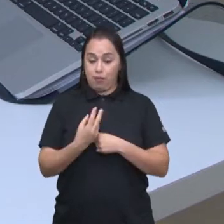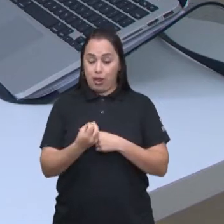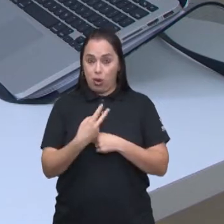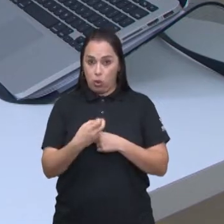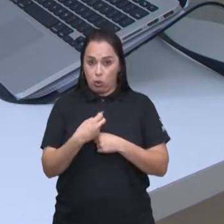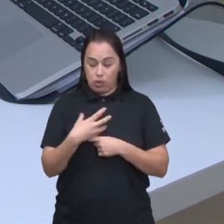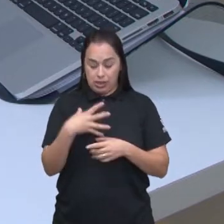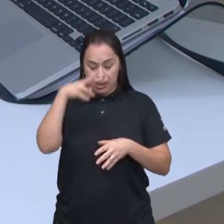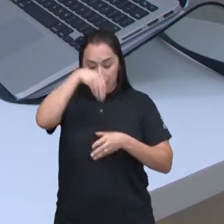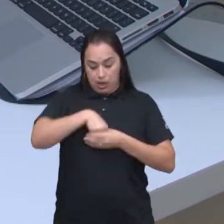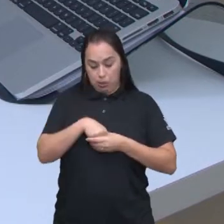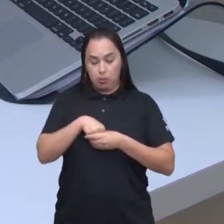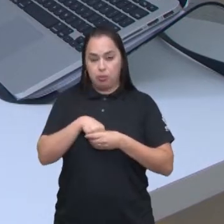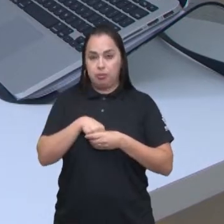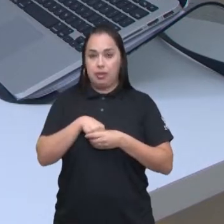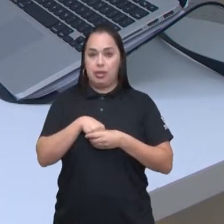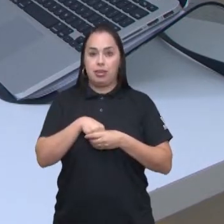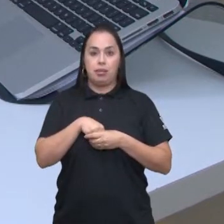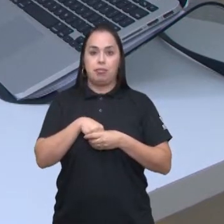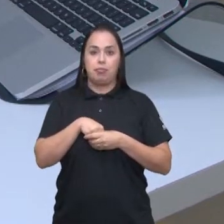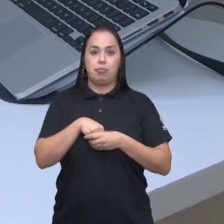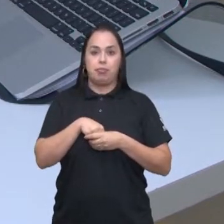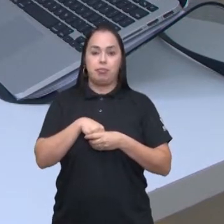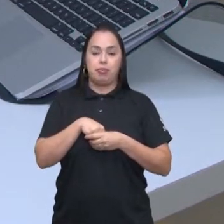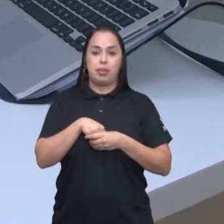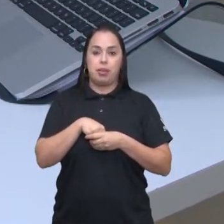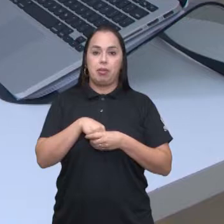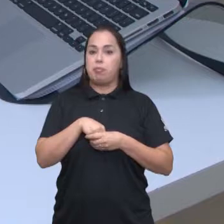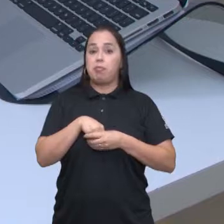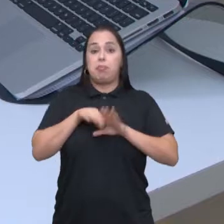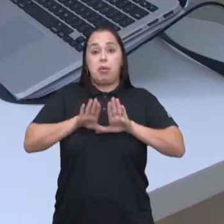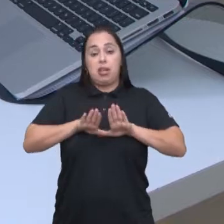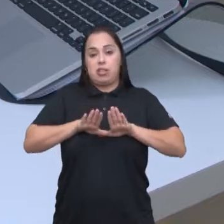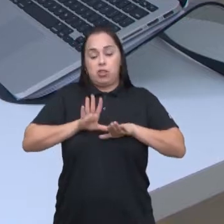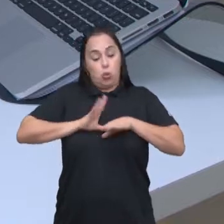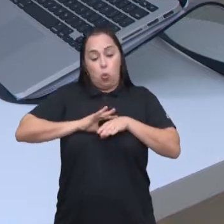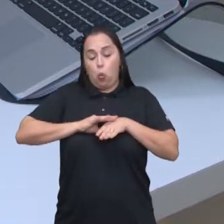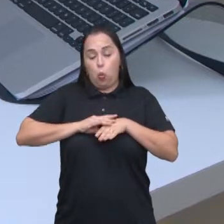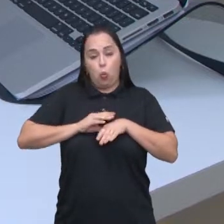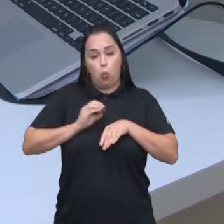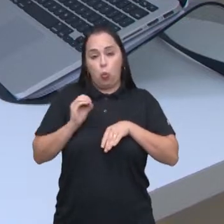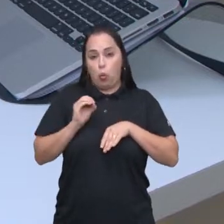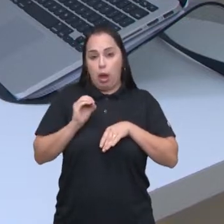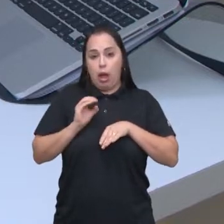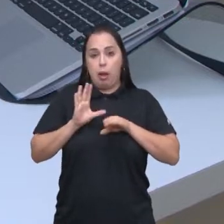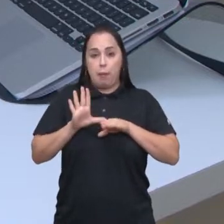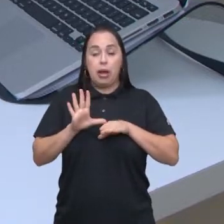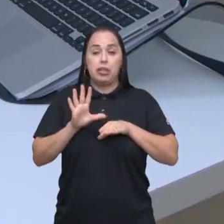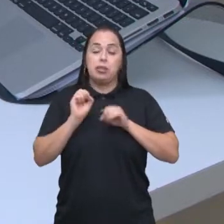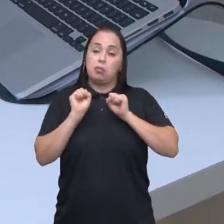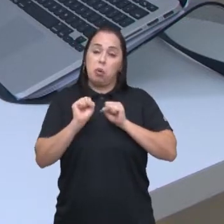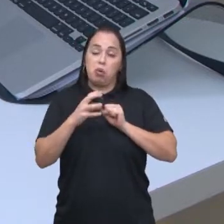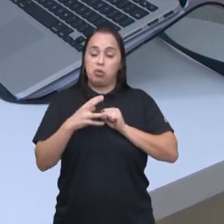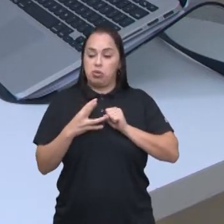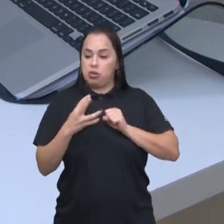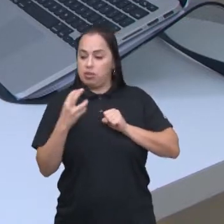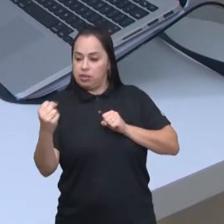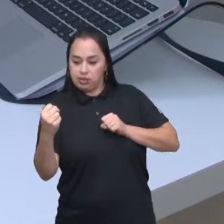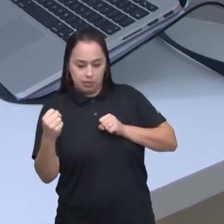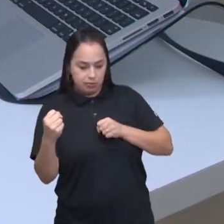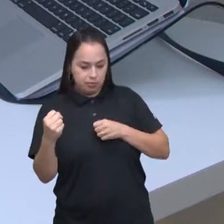rua o vírus ou bactéria em mim porém não recentemente Evo adoecer assim eu posso ser o portador